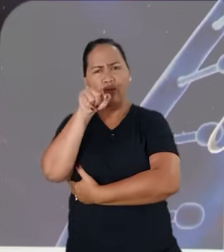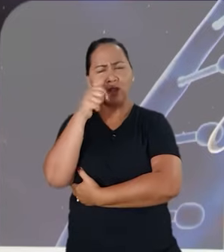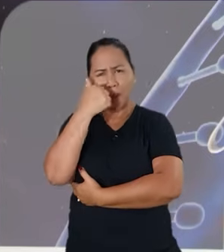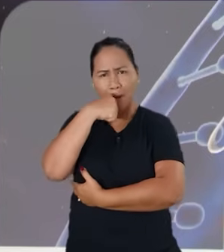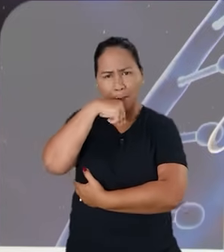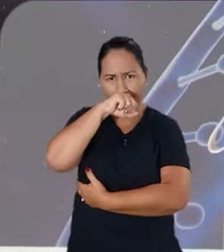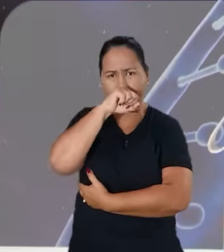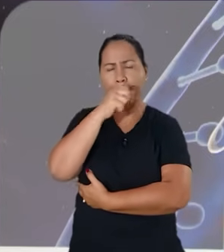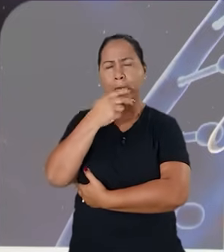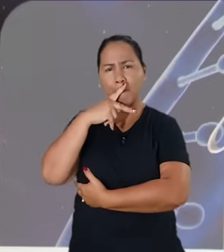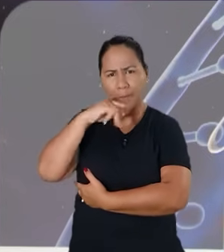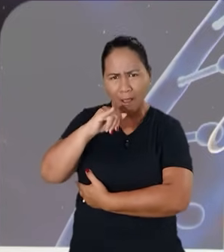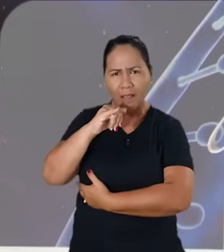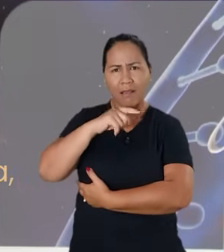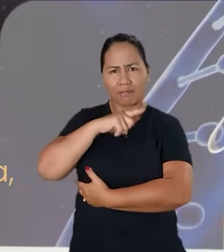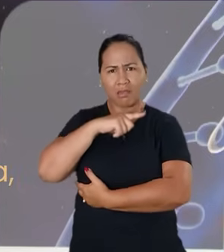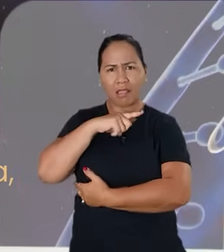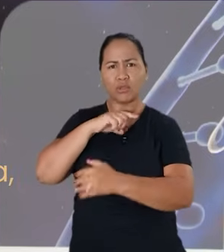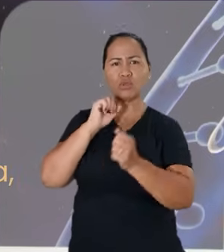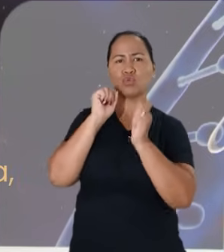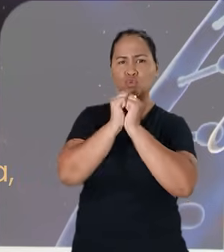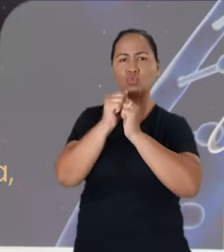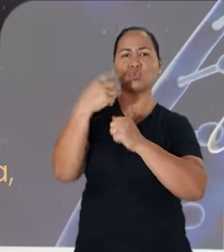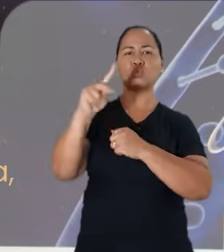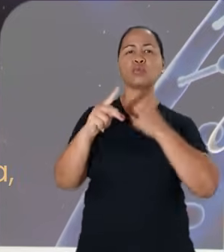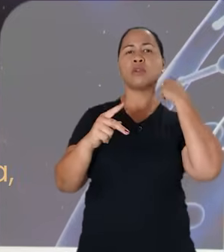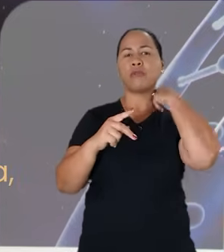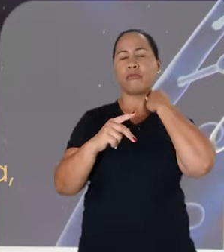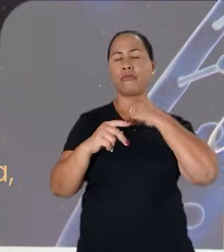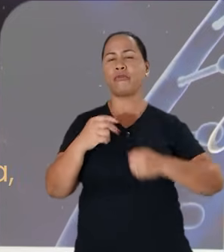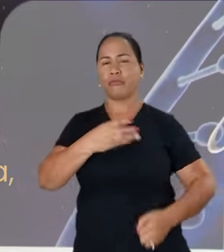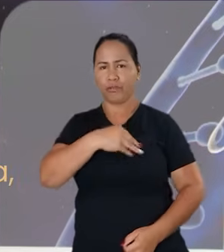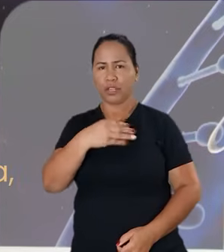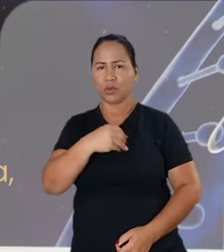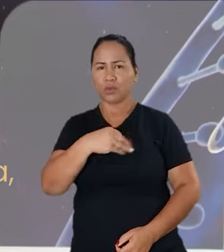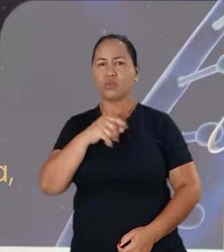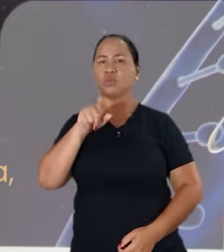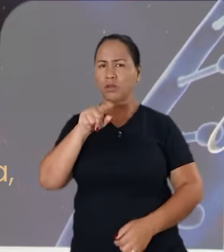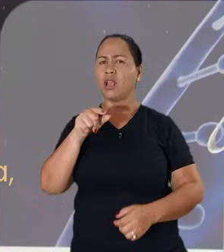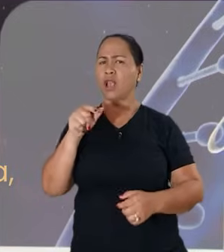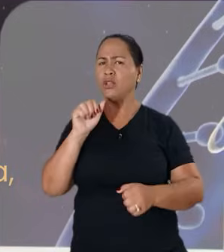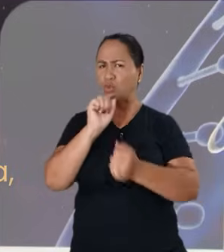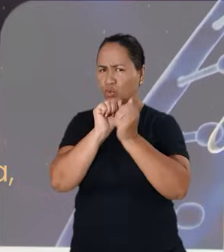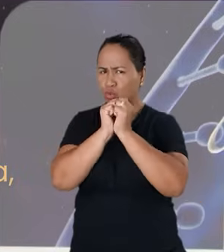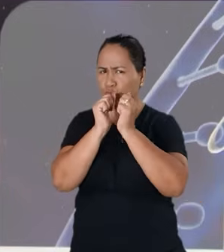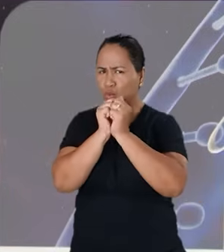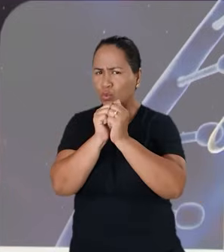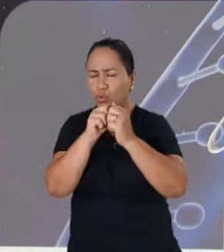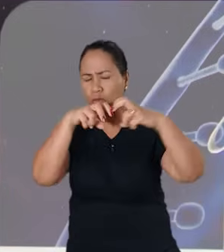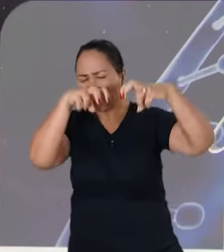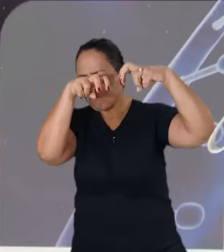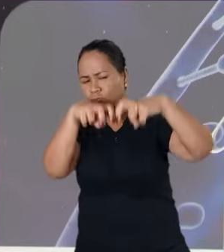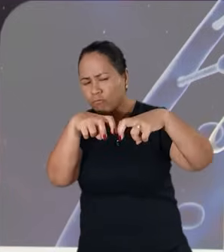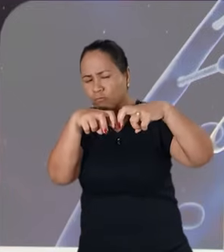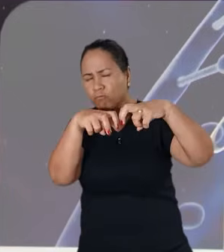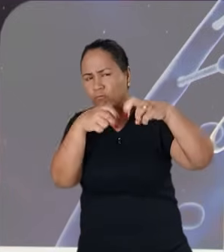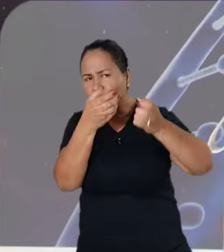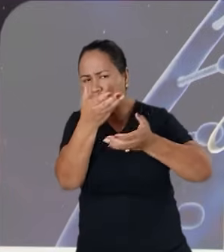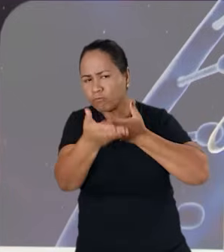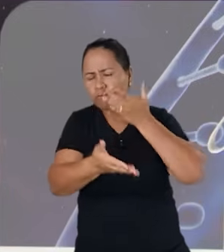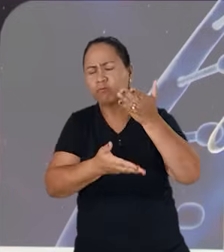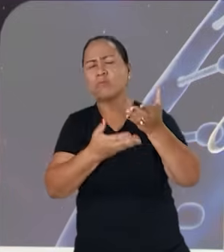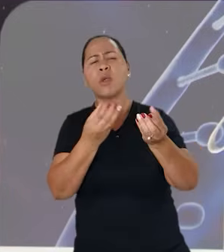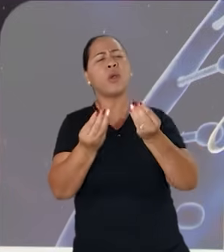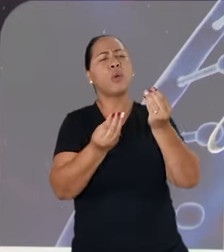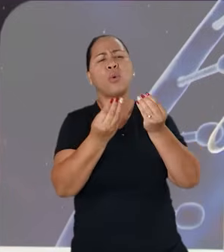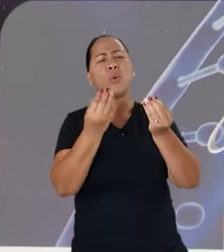ao lado do teu filho e perguntar o que ele fez durante o dia. Como foi a escola? Isso é dar